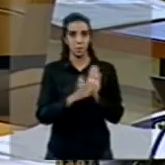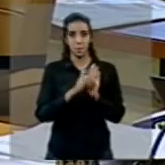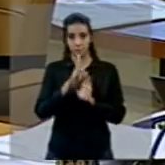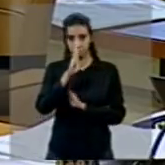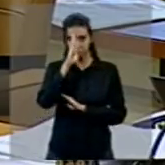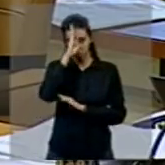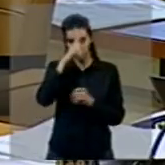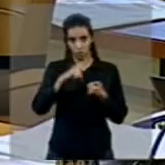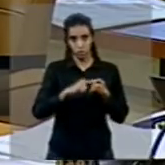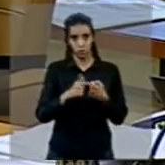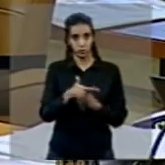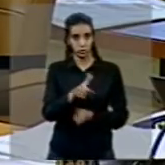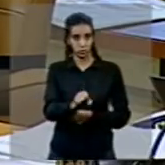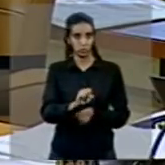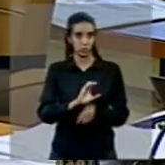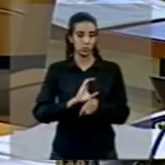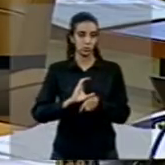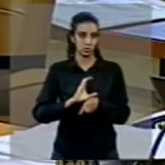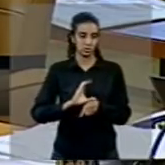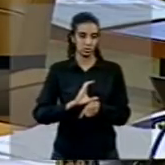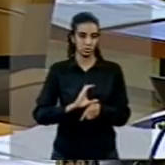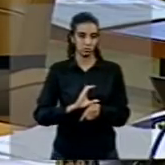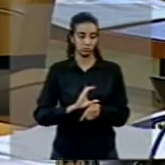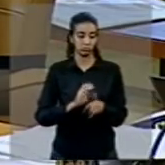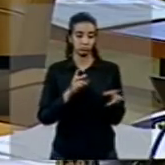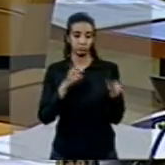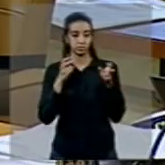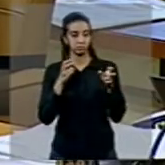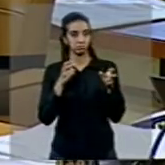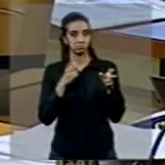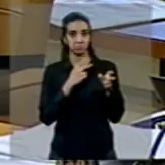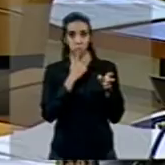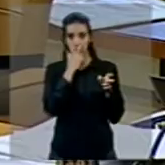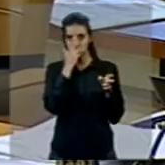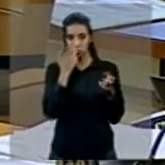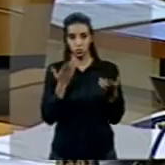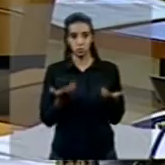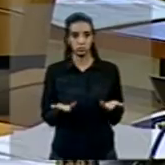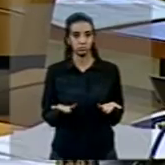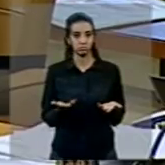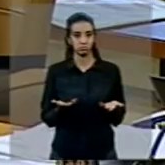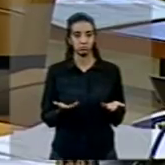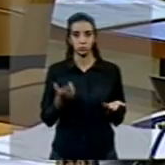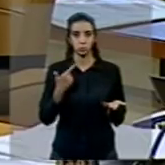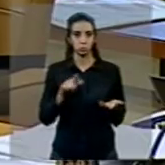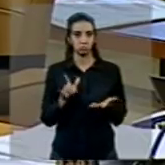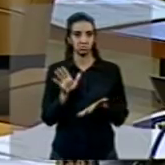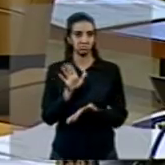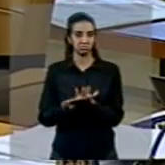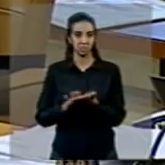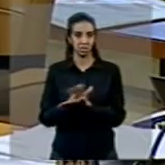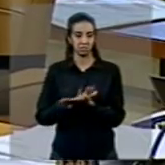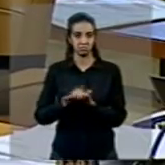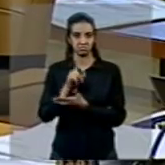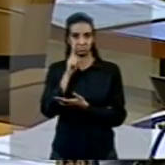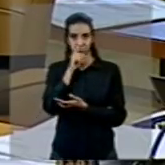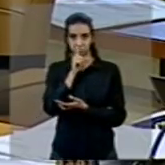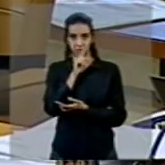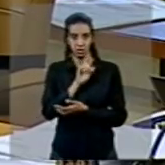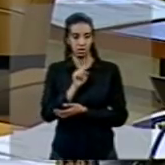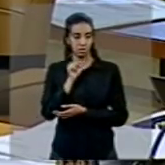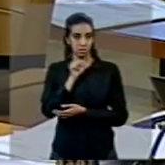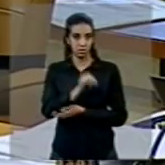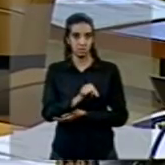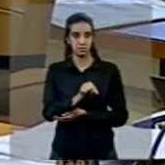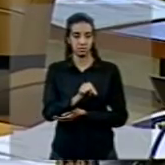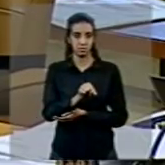da Constituição, em face do qual não me parece que haja qualquer latitude hermenêutica possível.